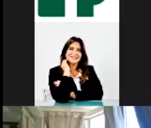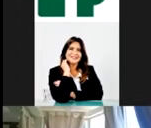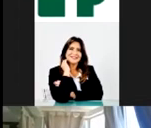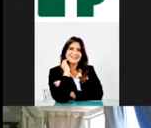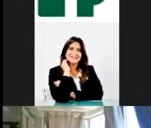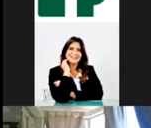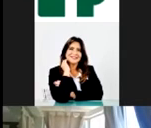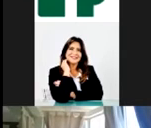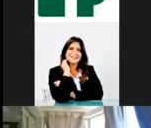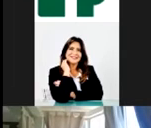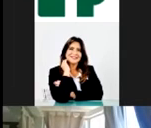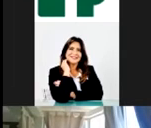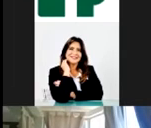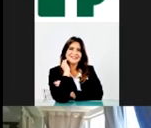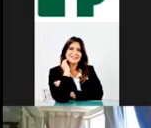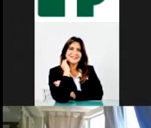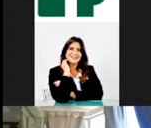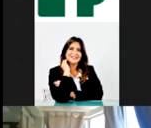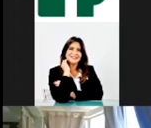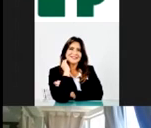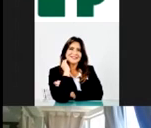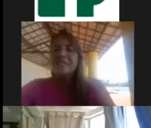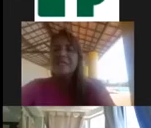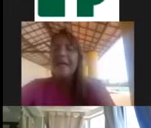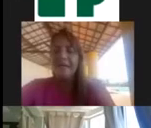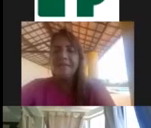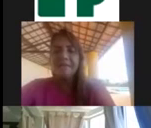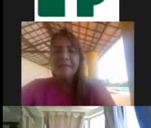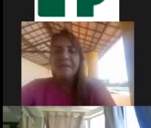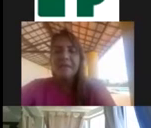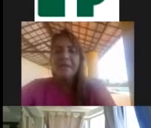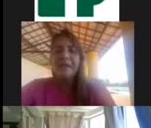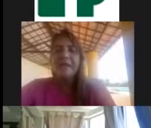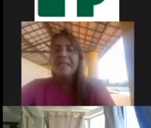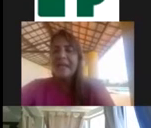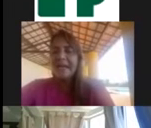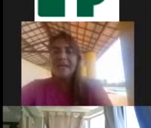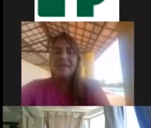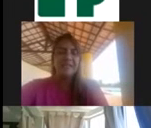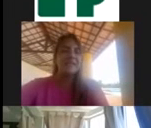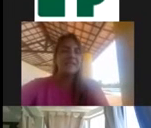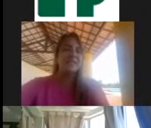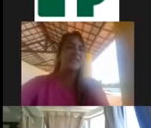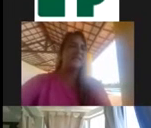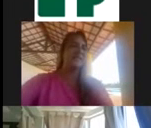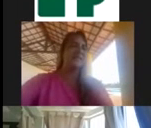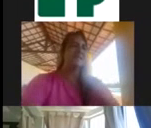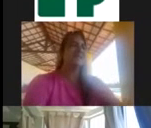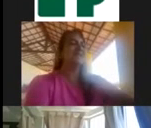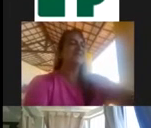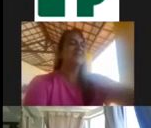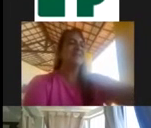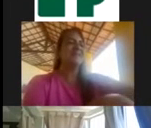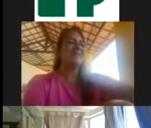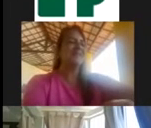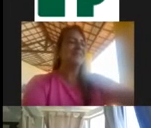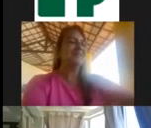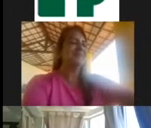engano, é Cirec, o nome da plataforma que eles têm. E aí, eles é Cirec, iam... Rio, você está certa. Pronto.